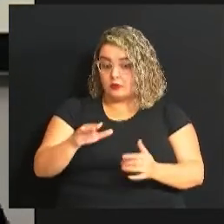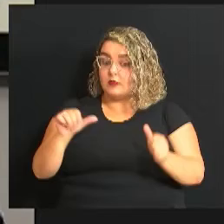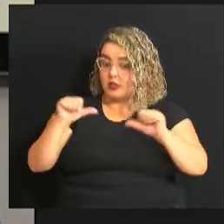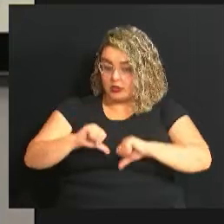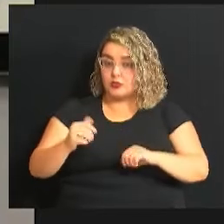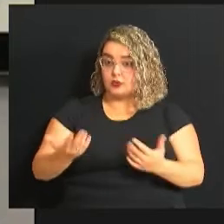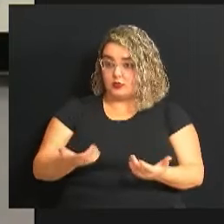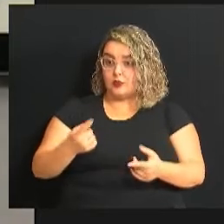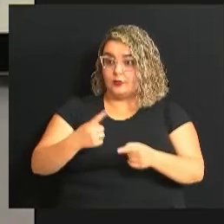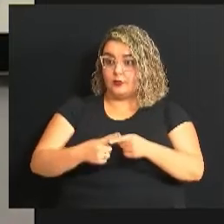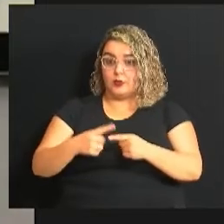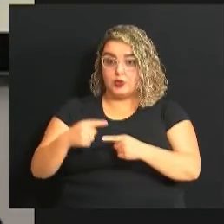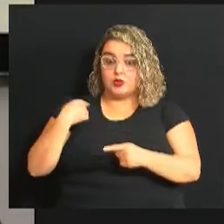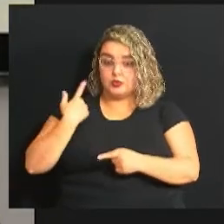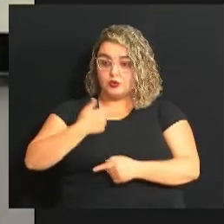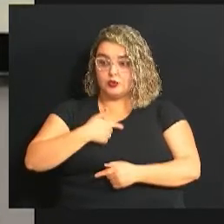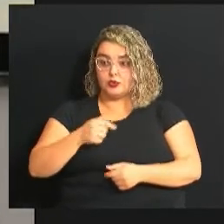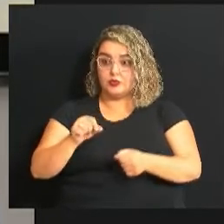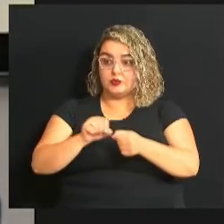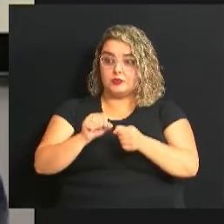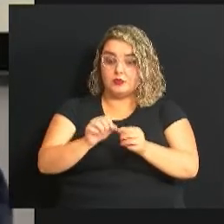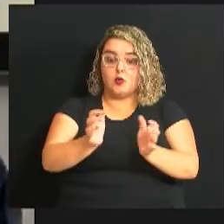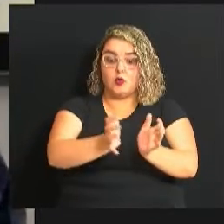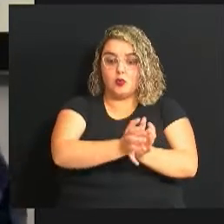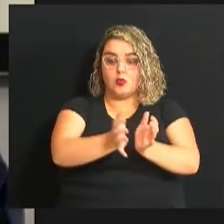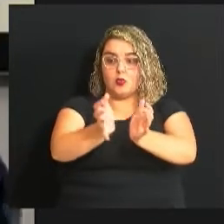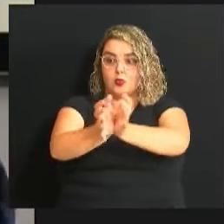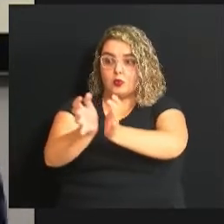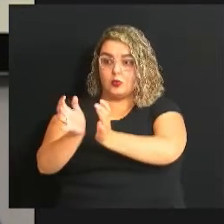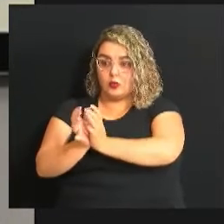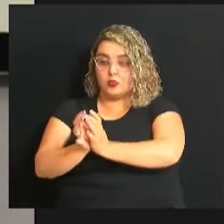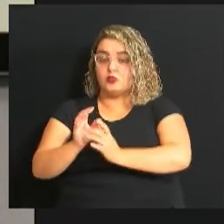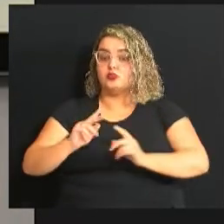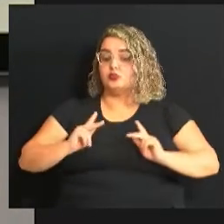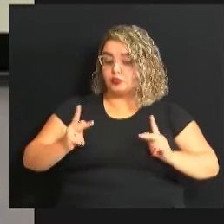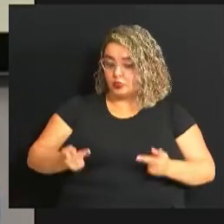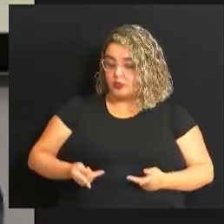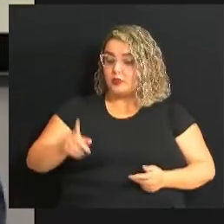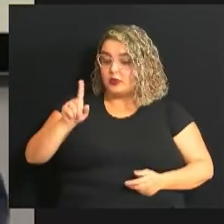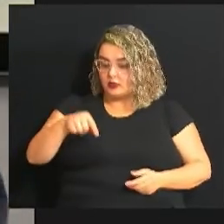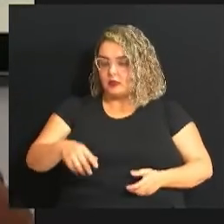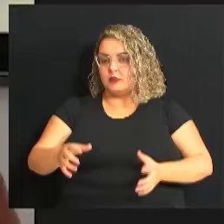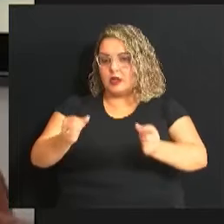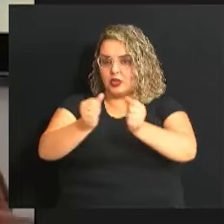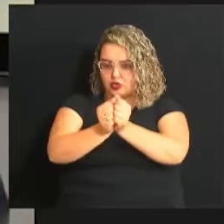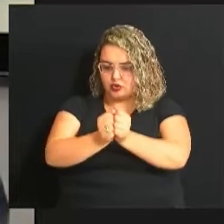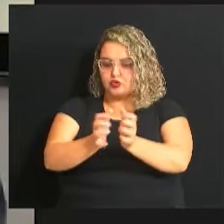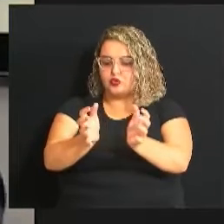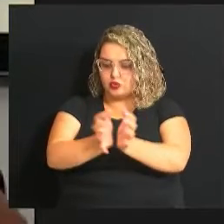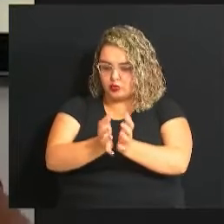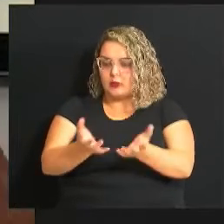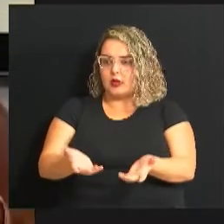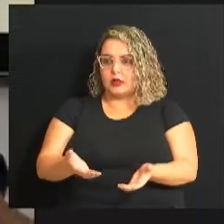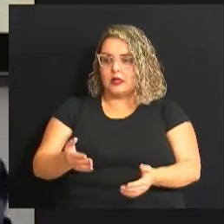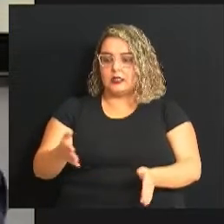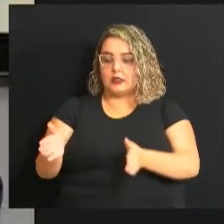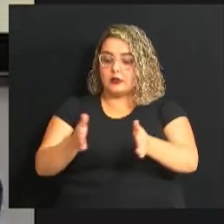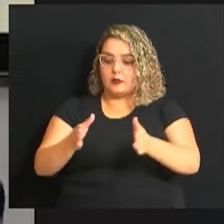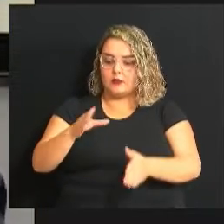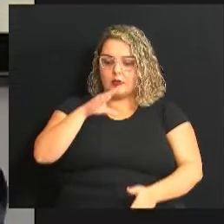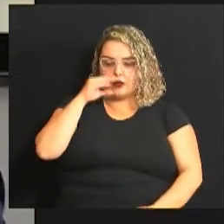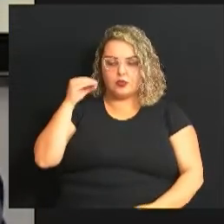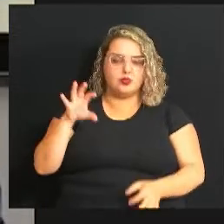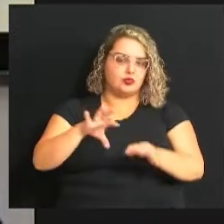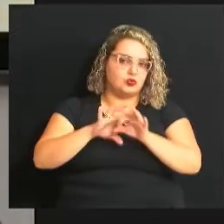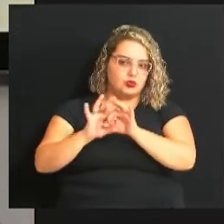foi feito para estar em grupos. O ser humano é um ser gregário. Então, ainda mais essa fase da adolescência, onde é um momento de união,